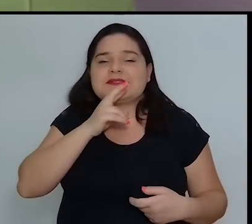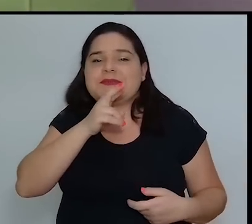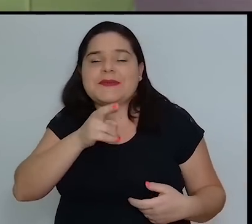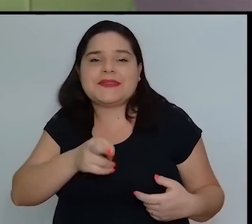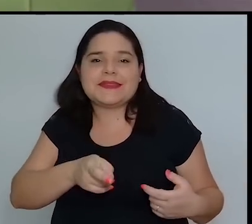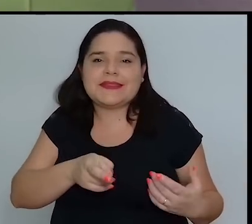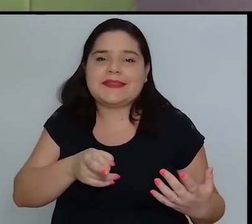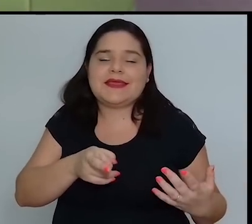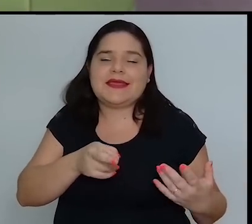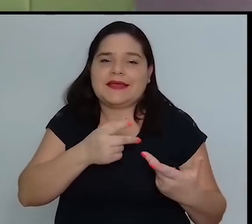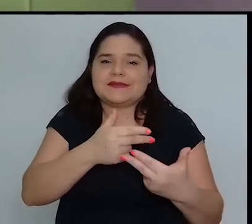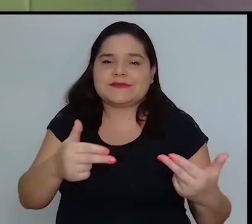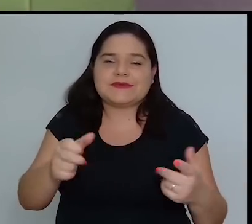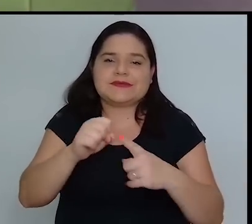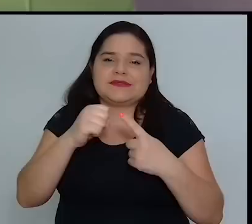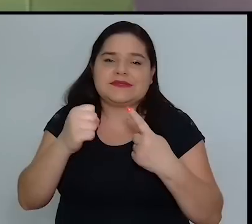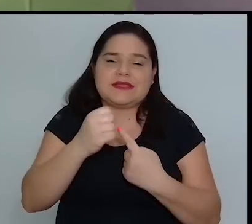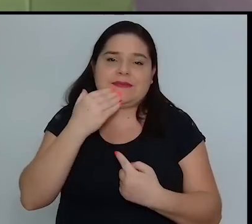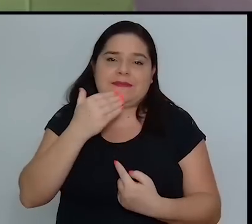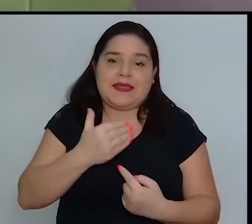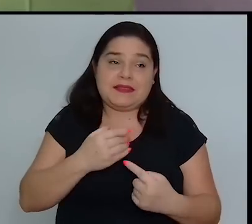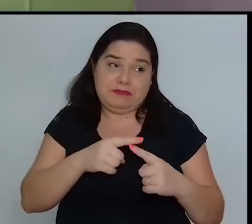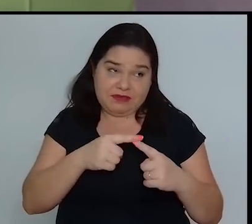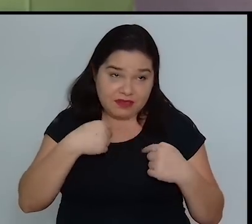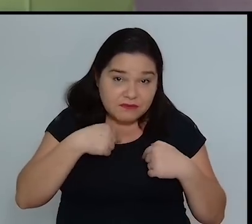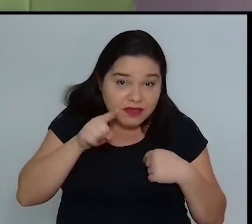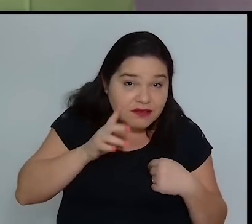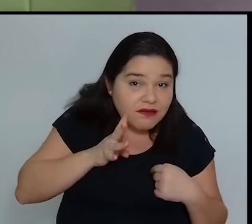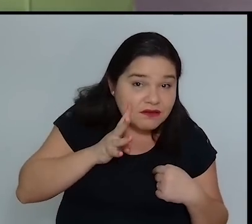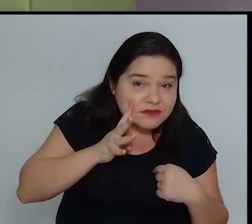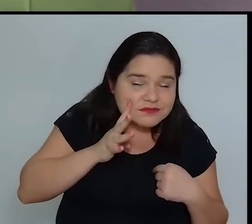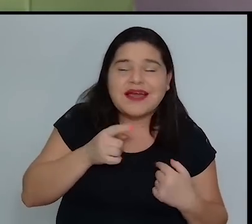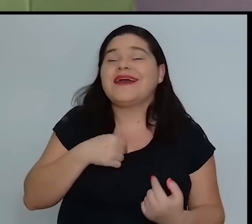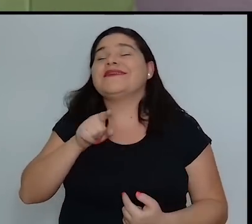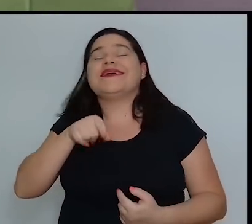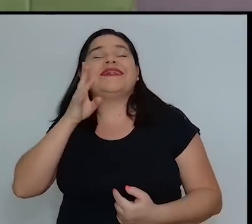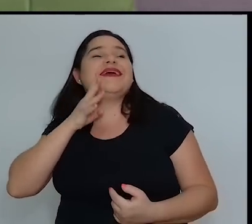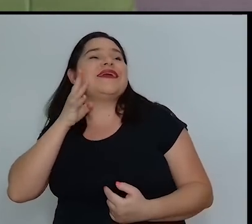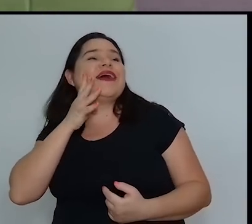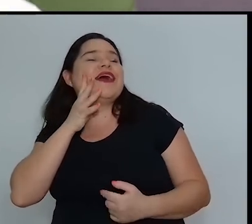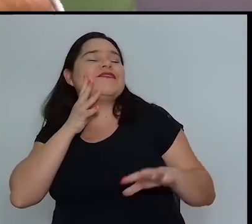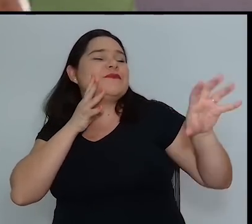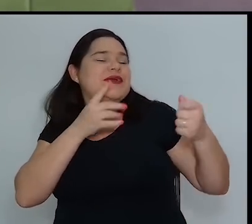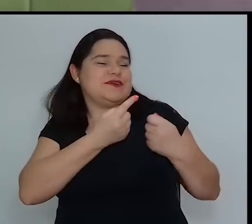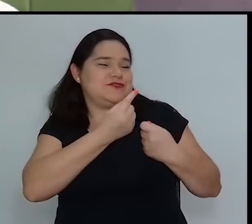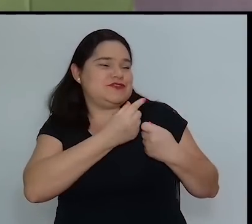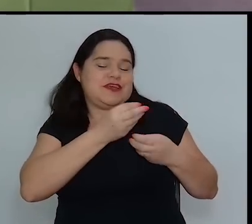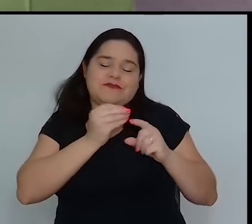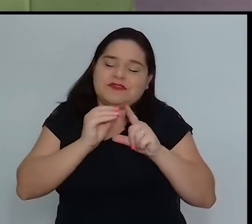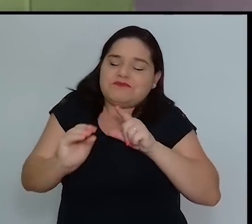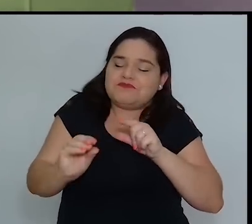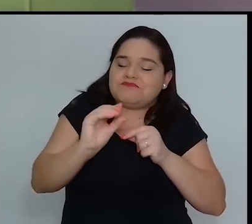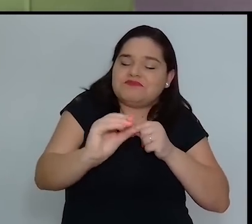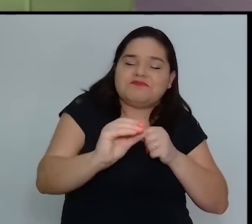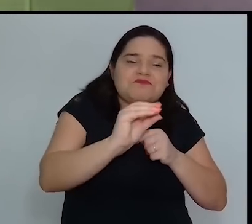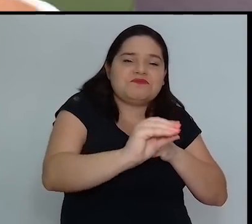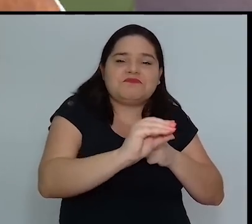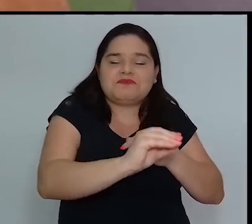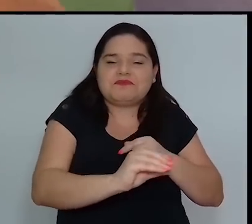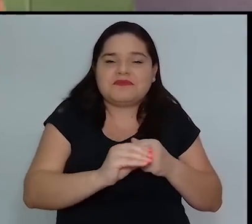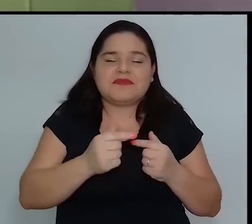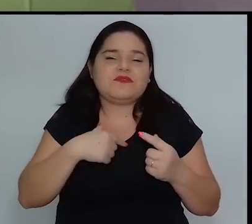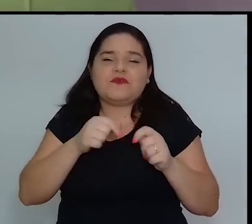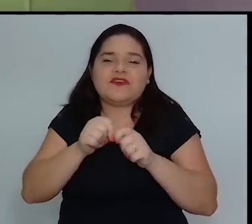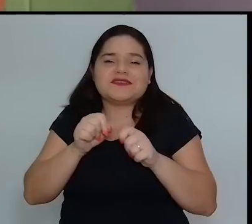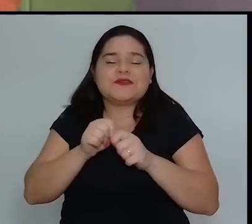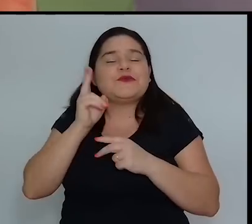as demandas da sociedade mas porque eu sou legal eu sou legal eu vou pegar meu dinheiro vou dar um pouquinho aqui vou dar um pouquinho ali tô